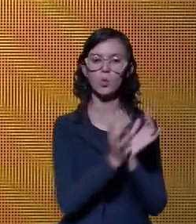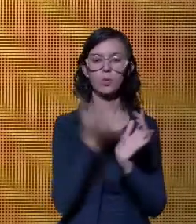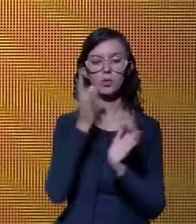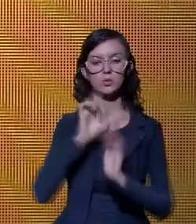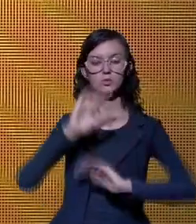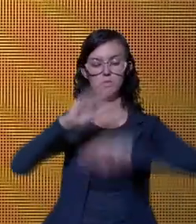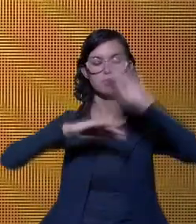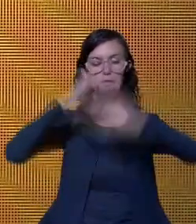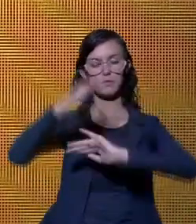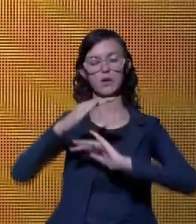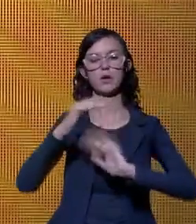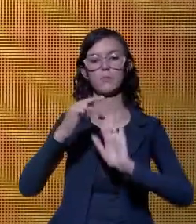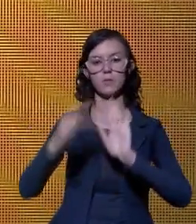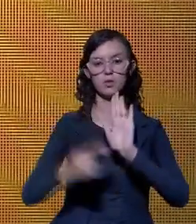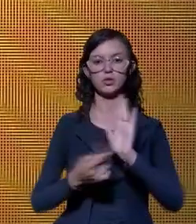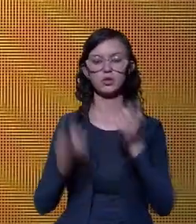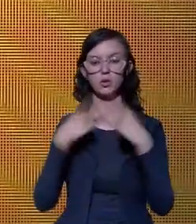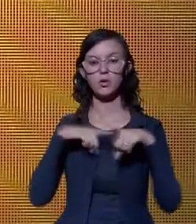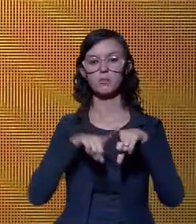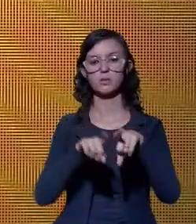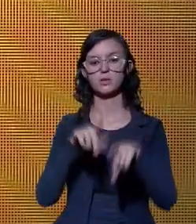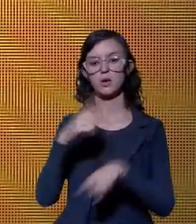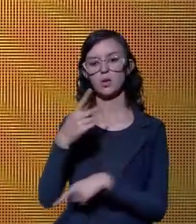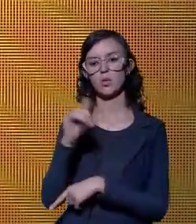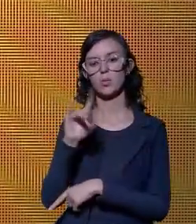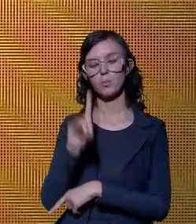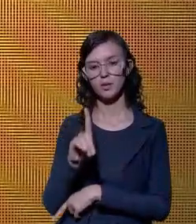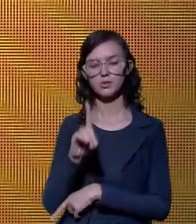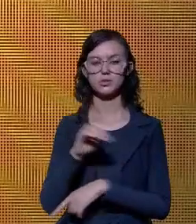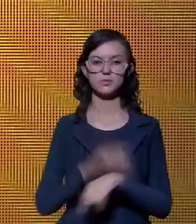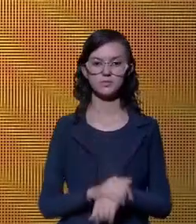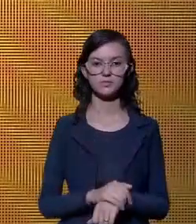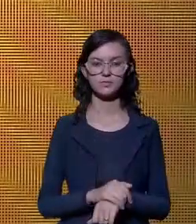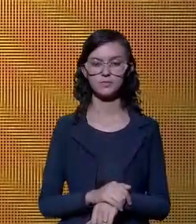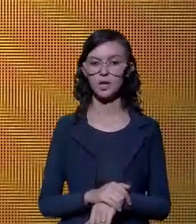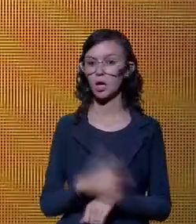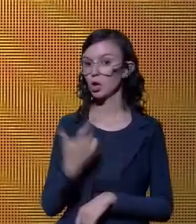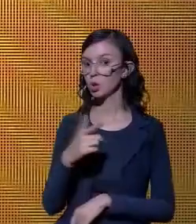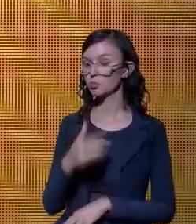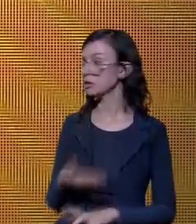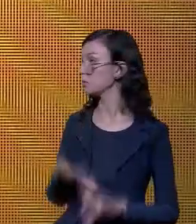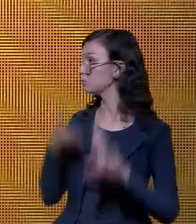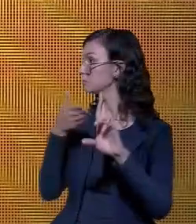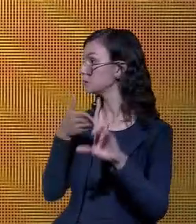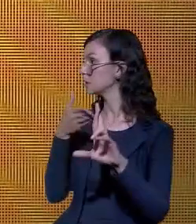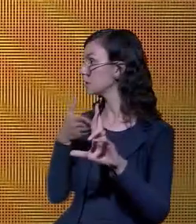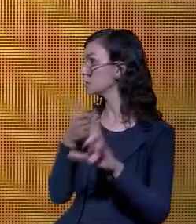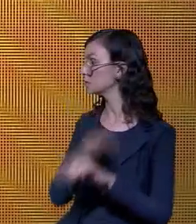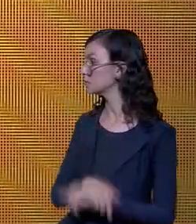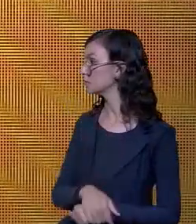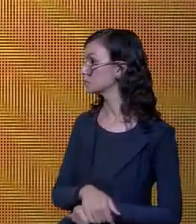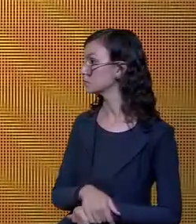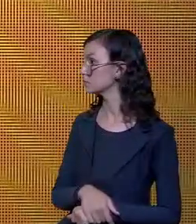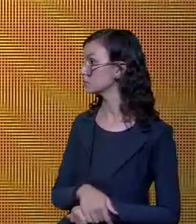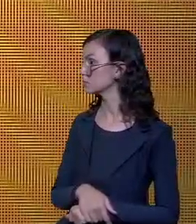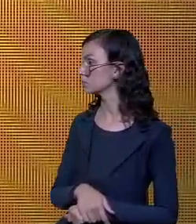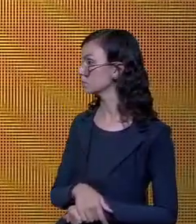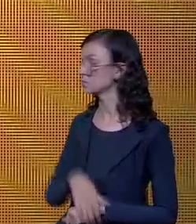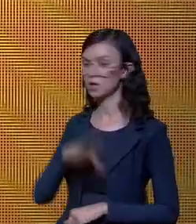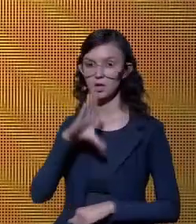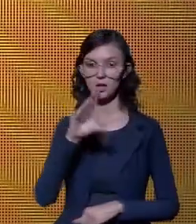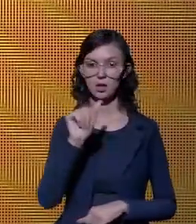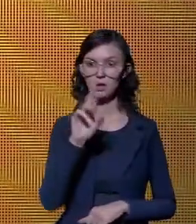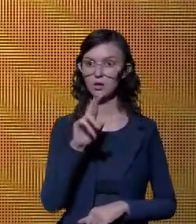de captação em parceria com o BIRD. Nós não temos nenhum representante da CAR